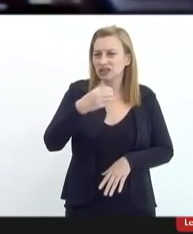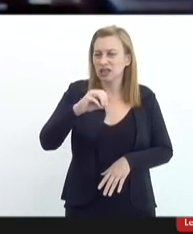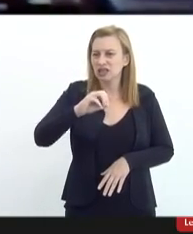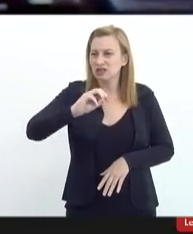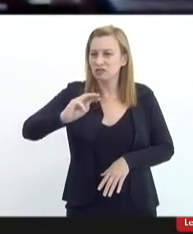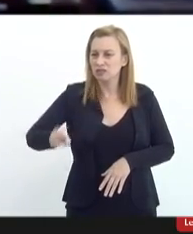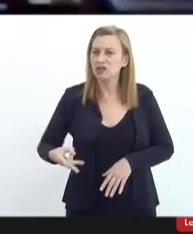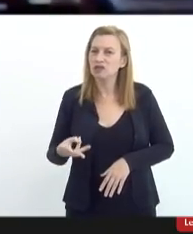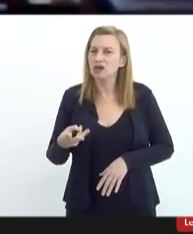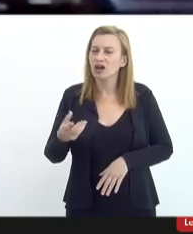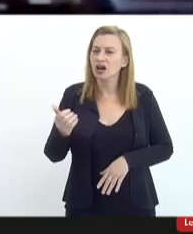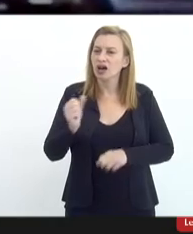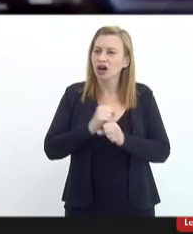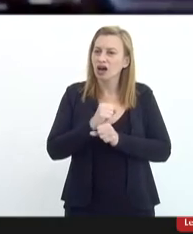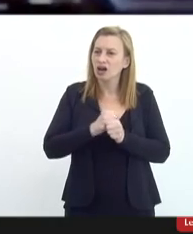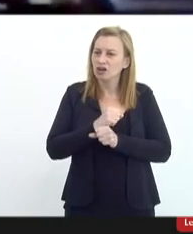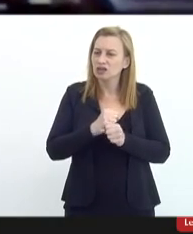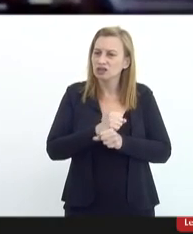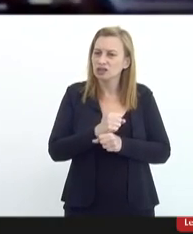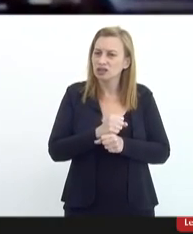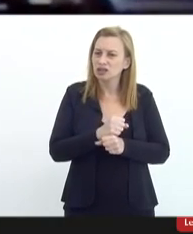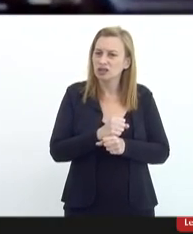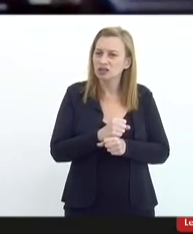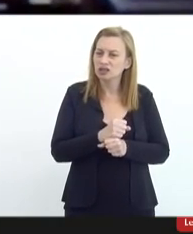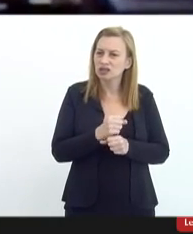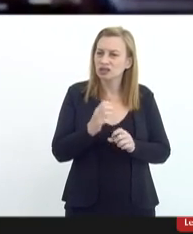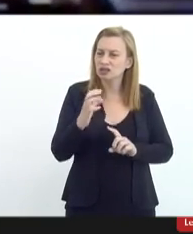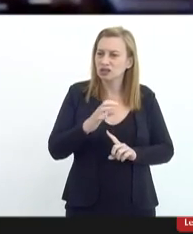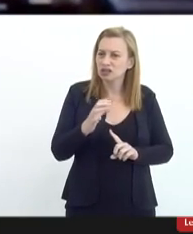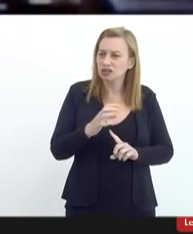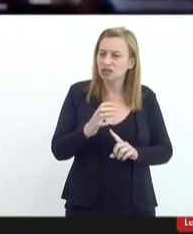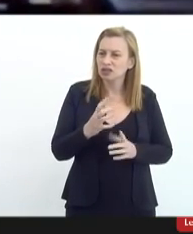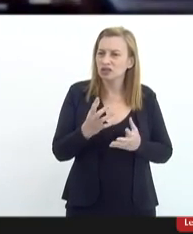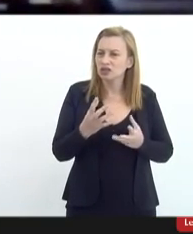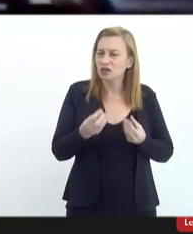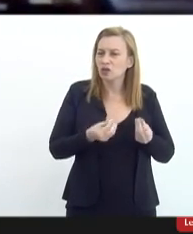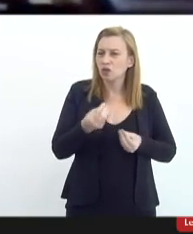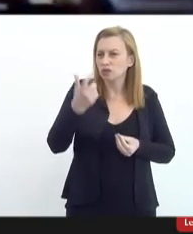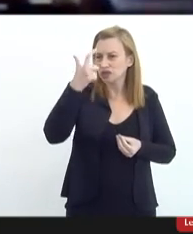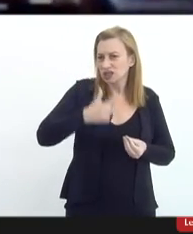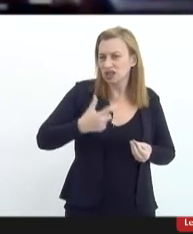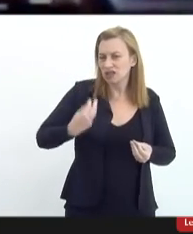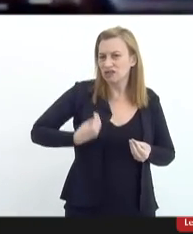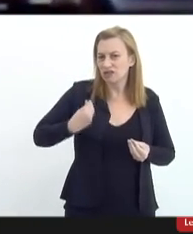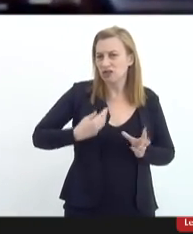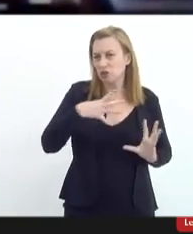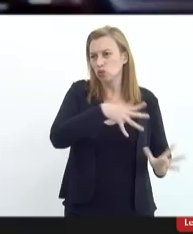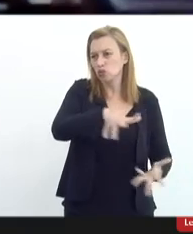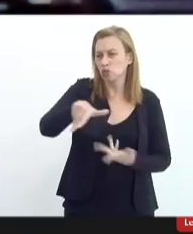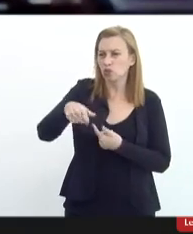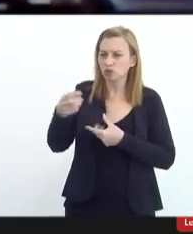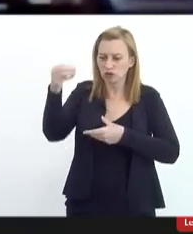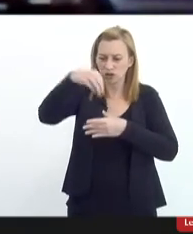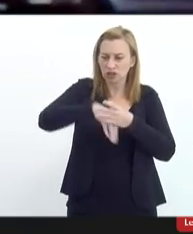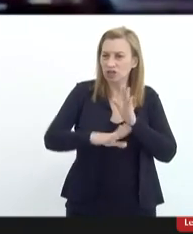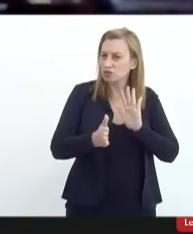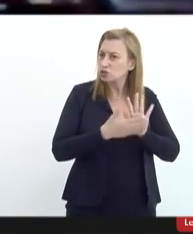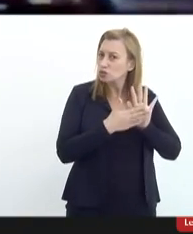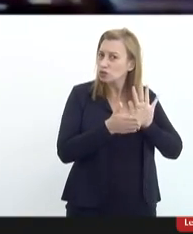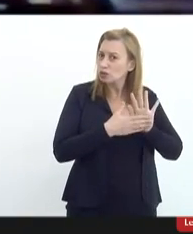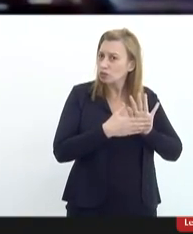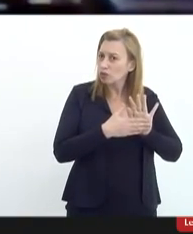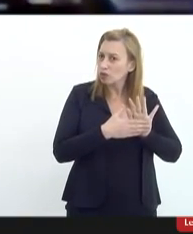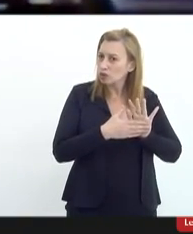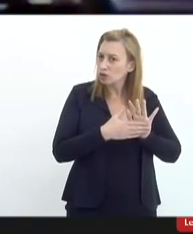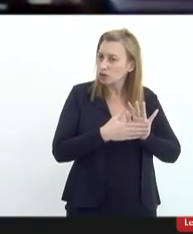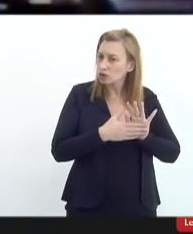anos, traz implicações de uma maneira de ser e estar no mundo, dentro de suas propostas,